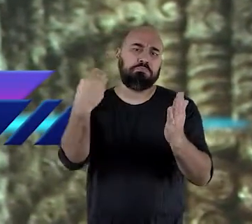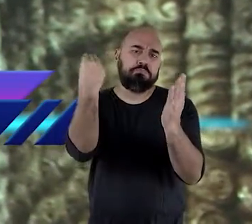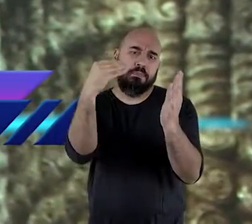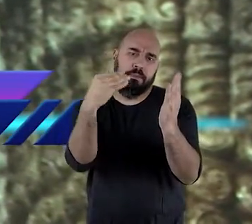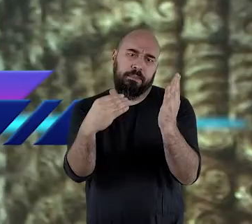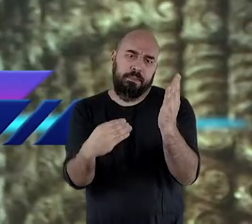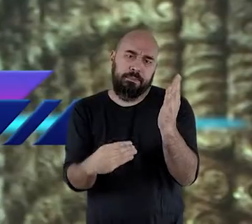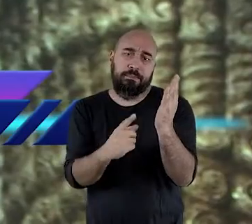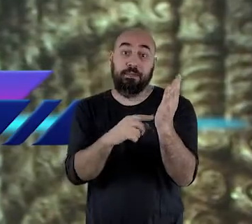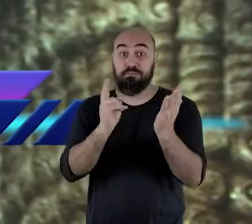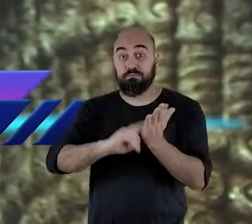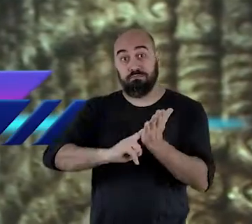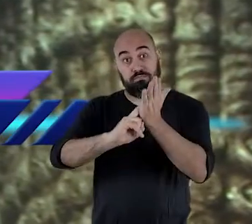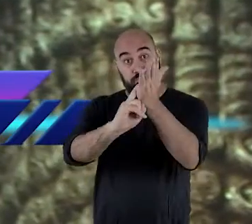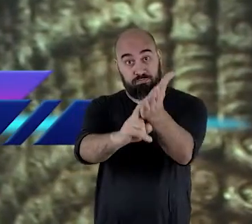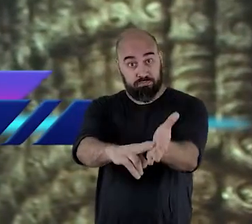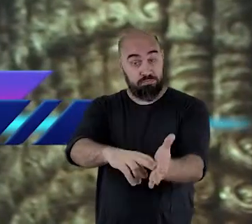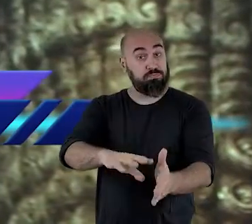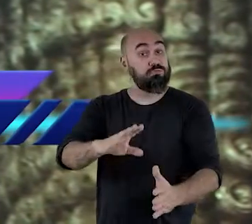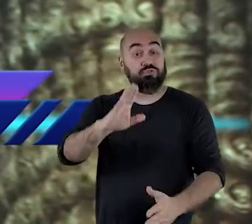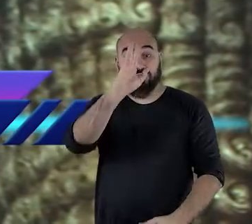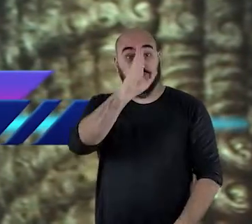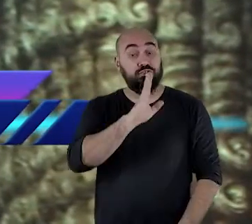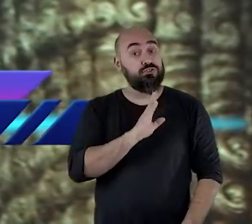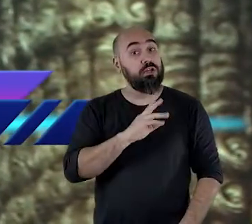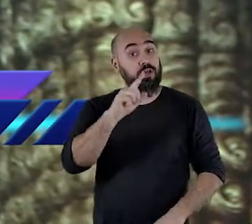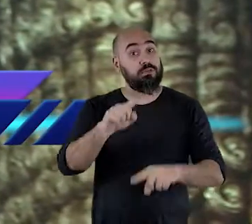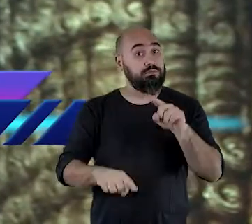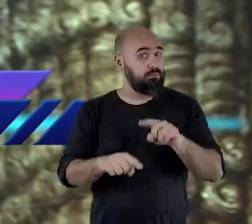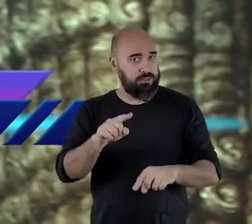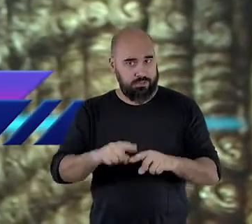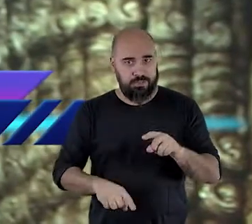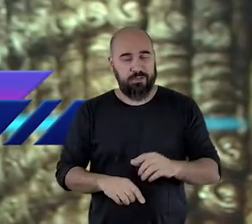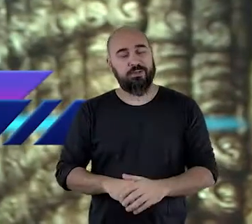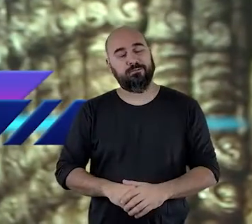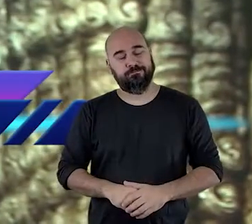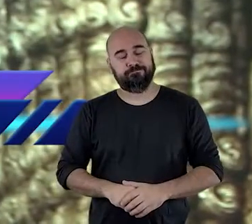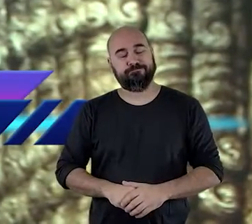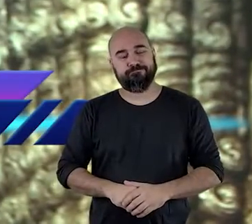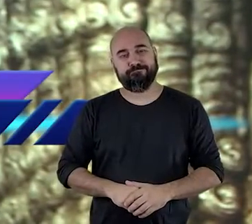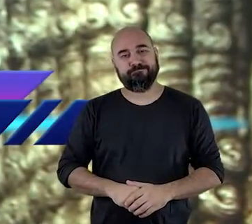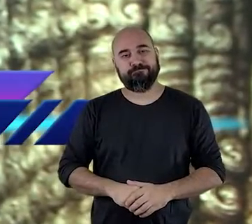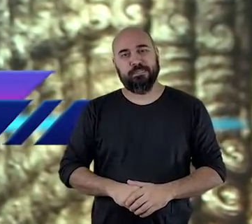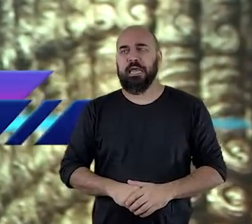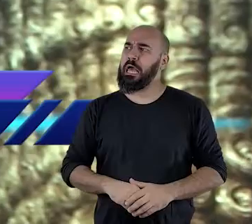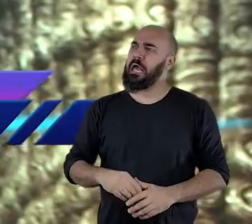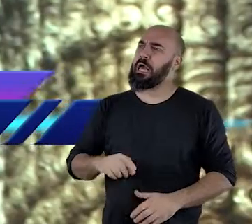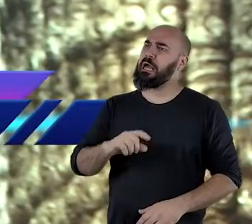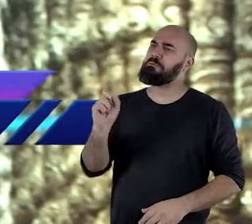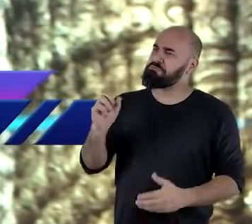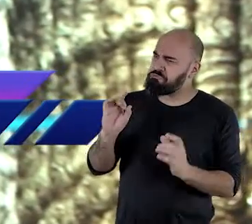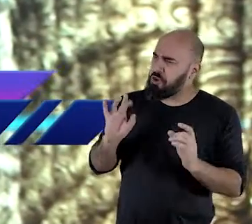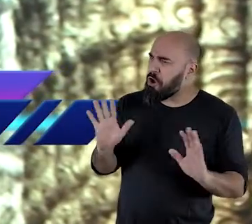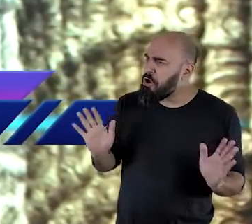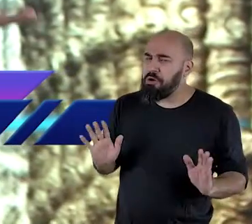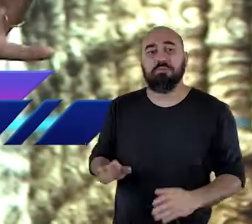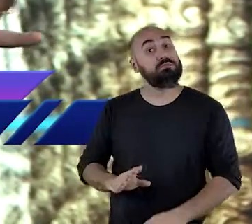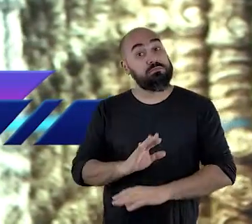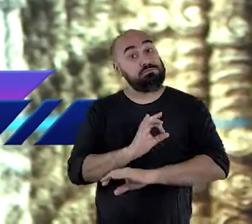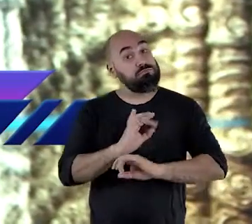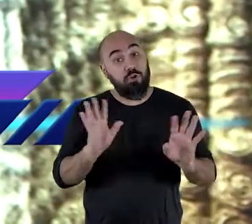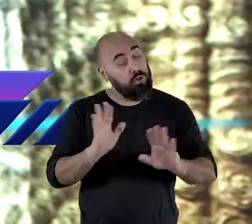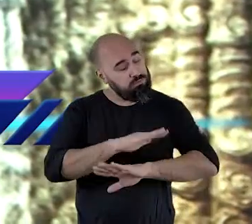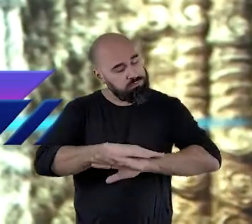básicos, para que a gente possa mandar para você este material totalmente gratuito. Tem gente que pergunta assim, pastor, é só isso? É só